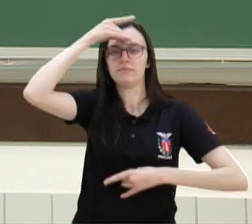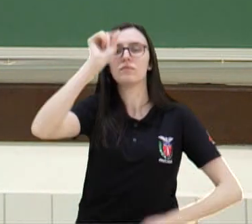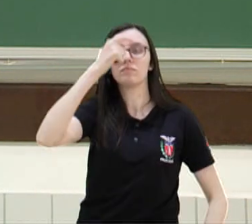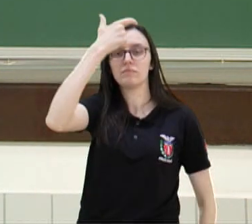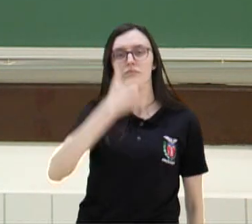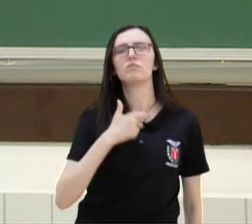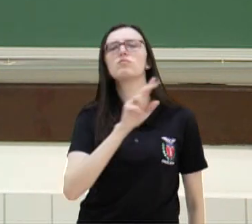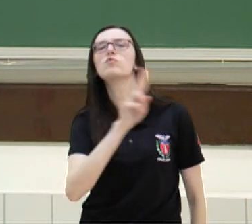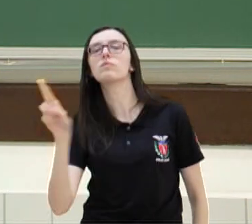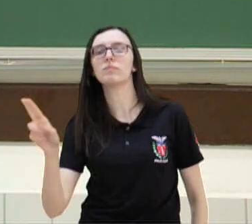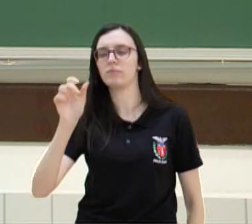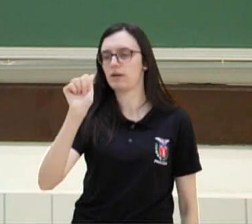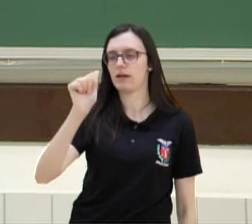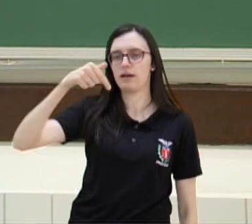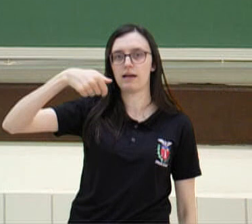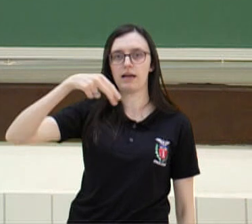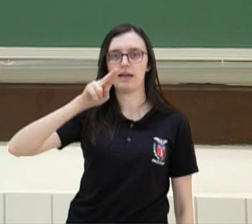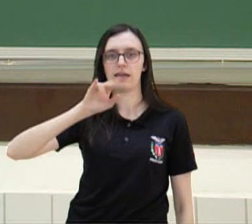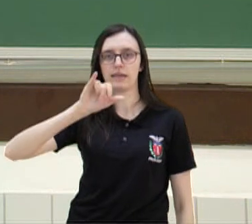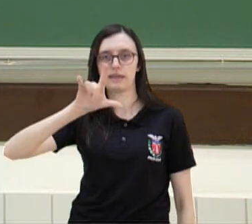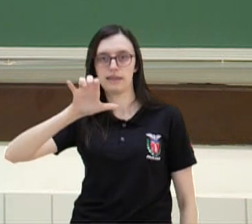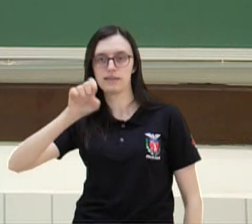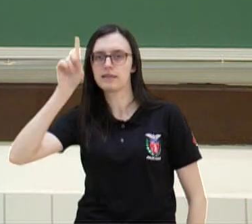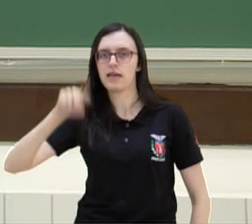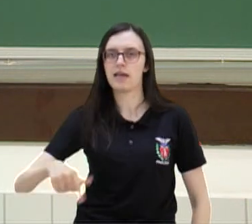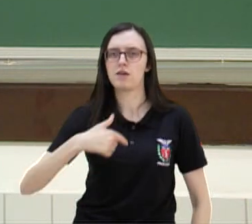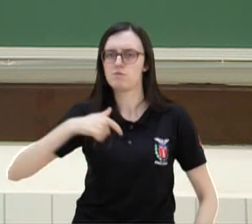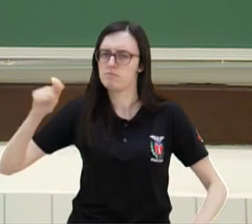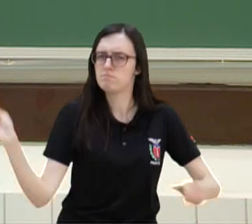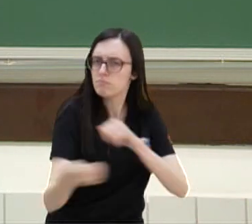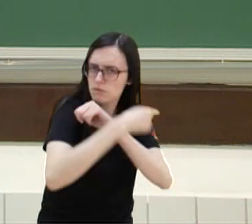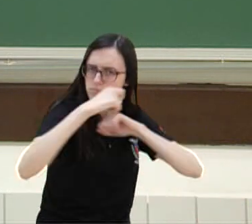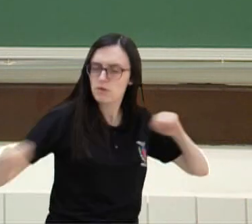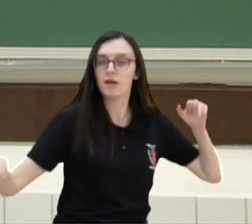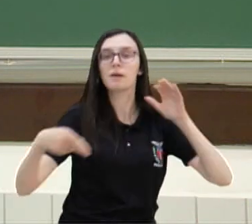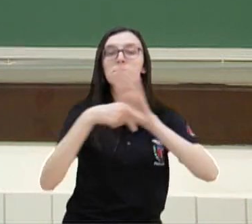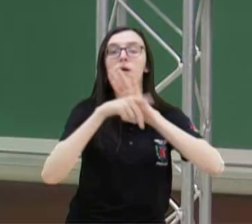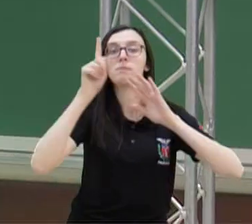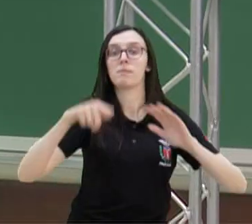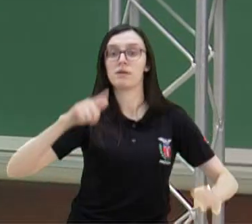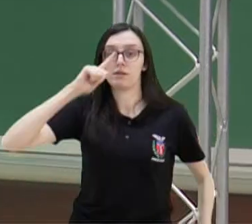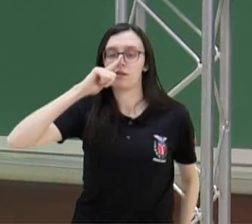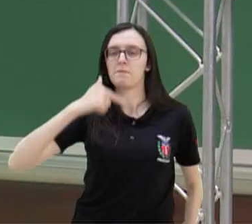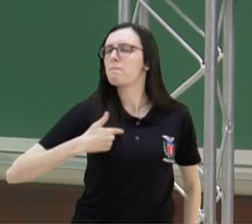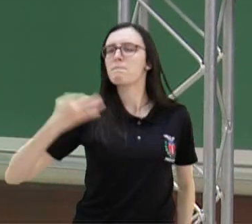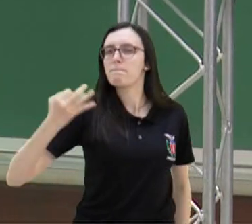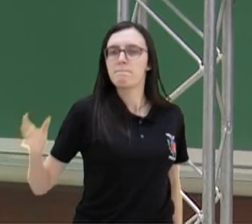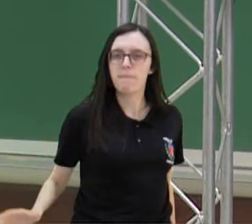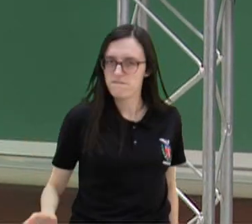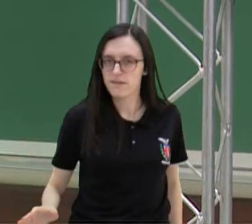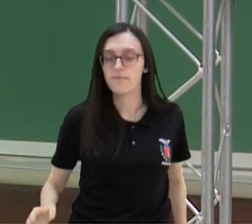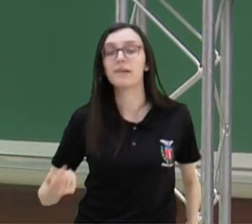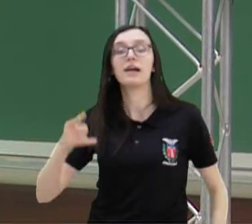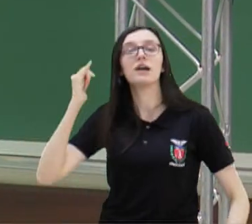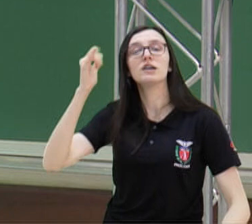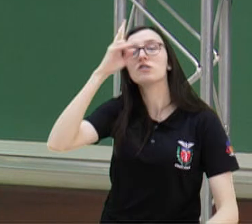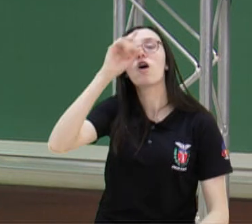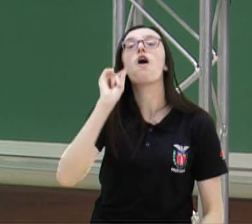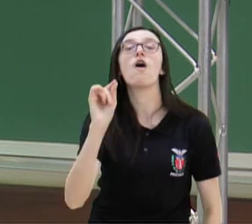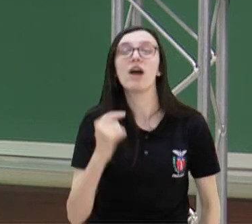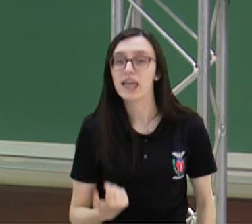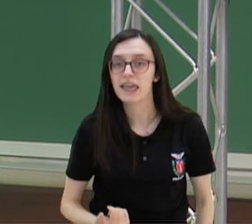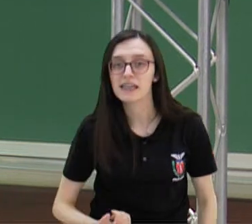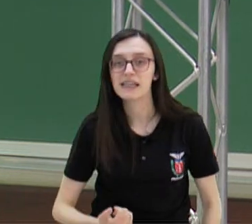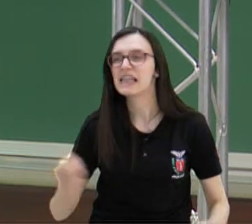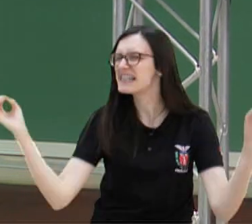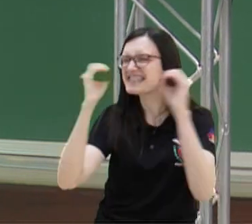personagem chamado Aquiles. Aquiles é um guerreiro grego, que ele era perfeito. Dizia a lenda que ninguém e